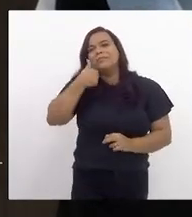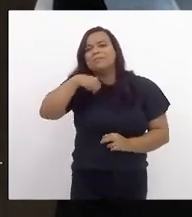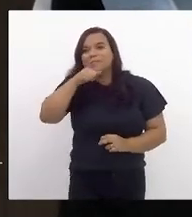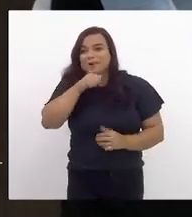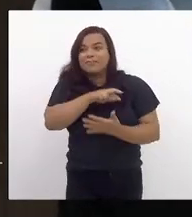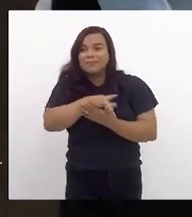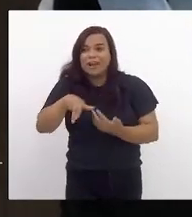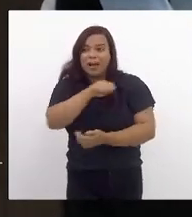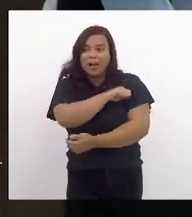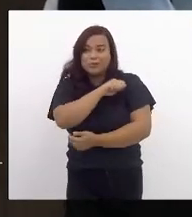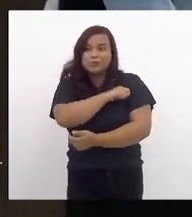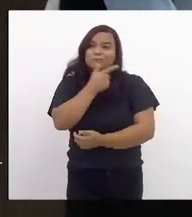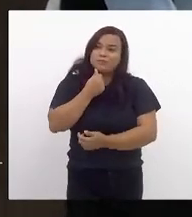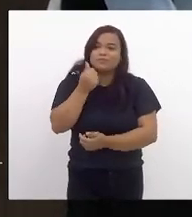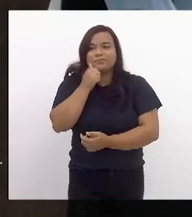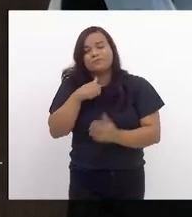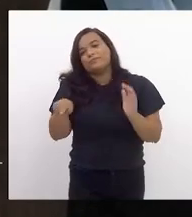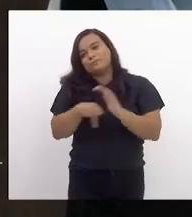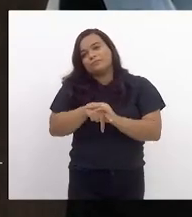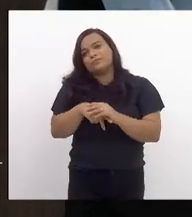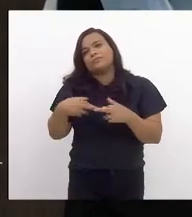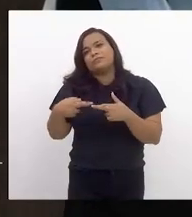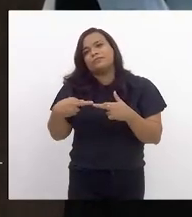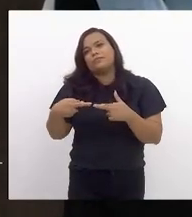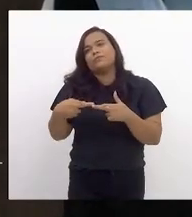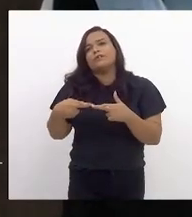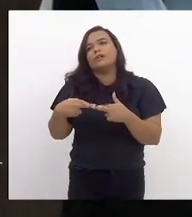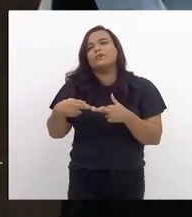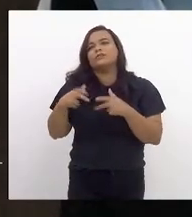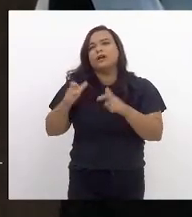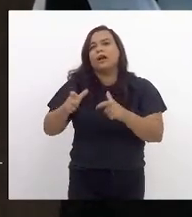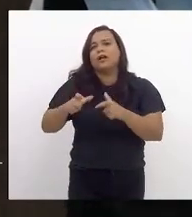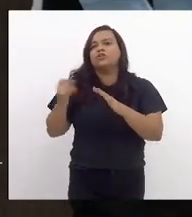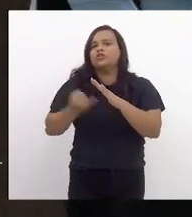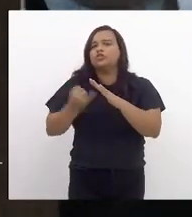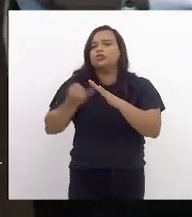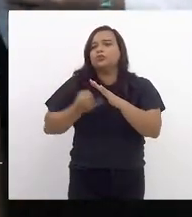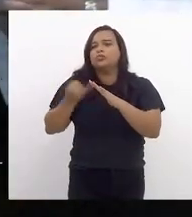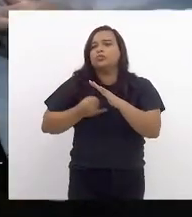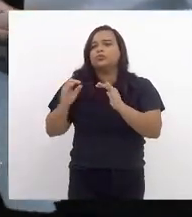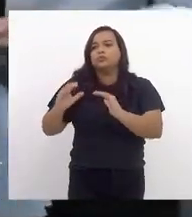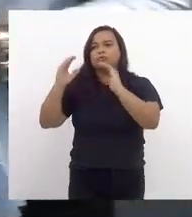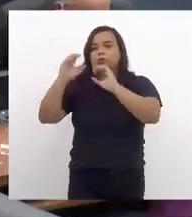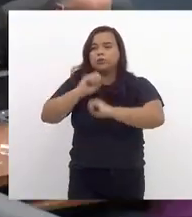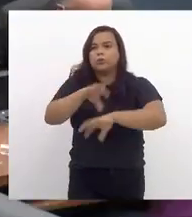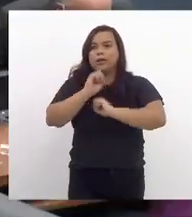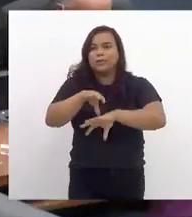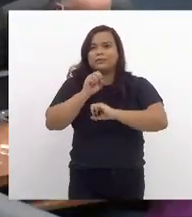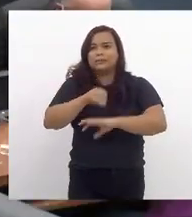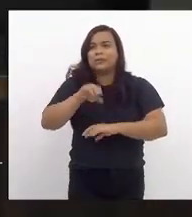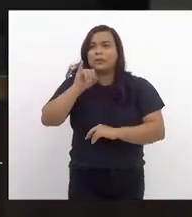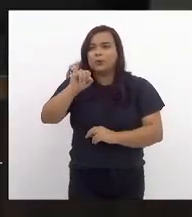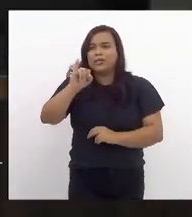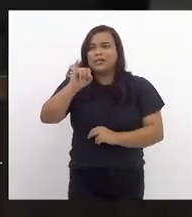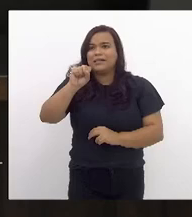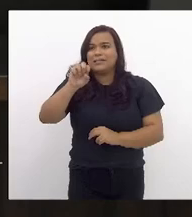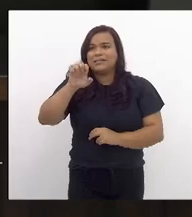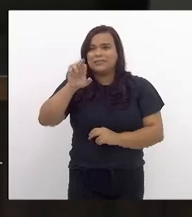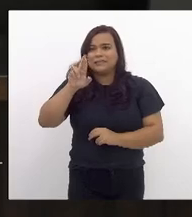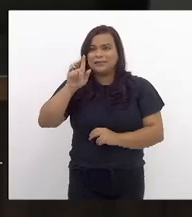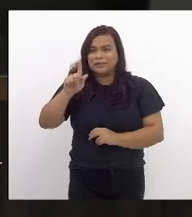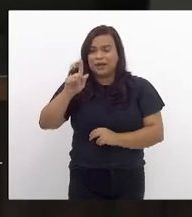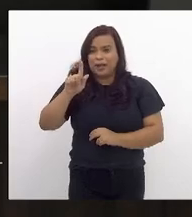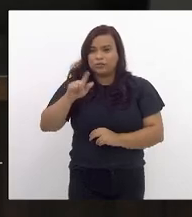rede FAETEC, notadamente do ISERGE, do Instituto Superior de Educação do Rio de Janeiro. Renato. Deputado... Pela ordem, senhor